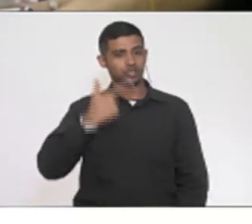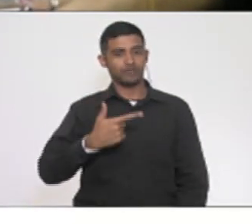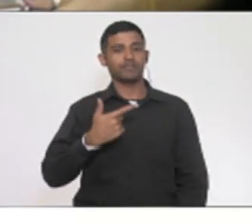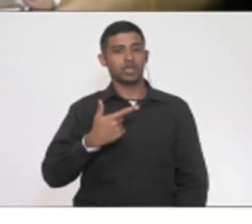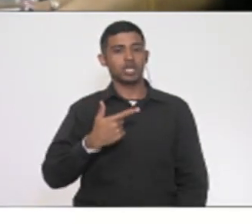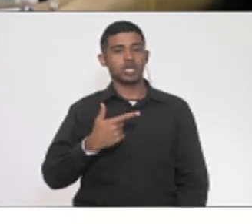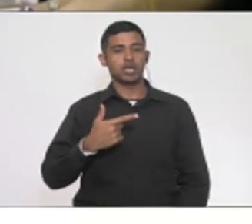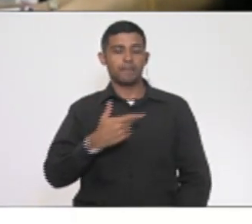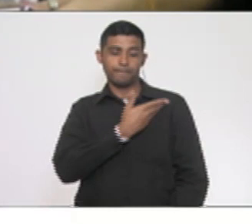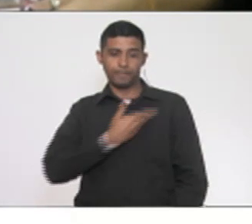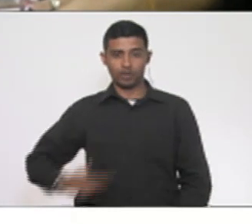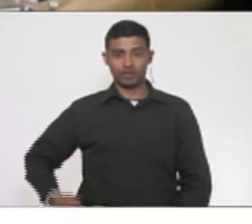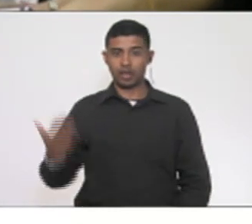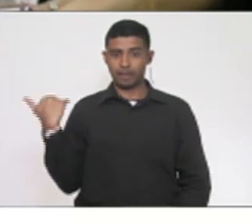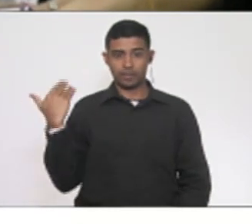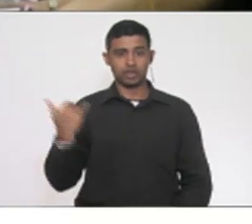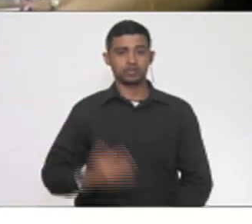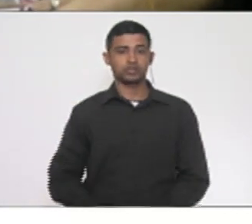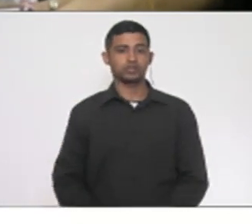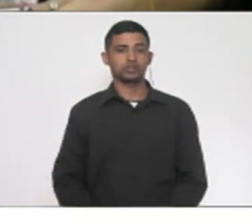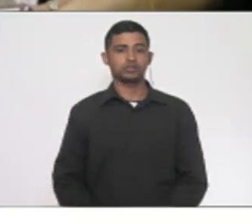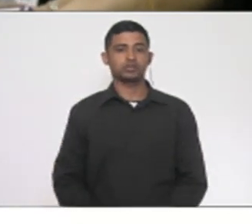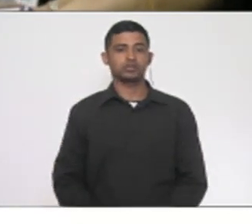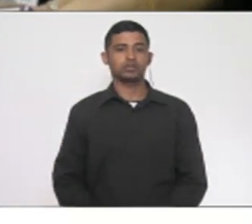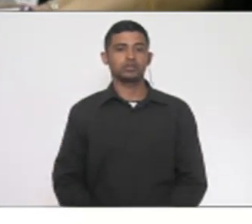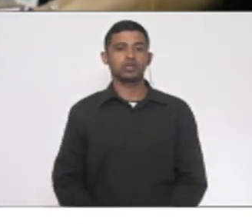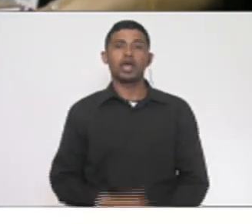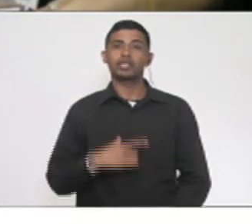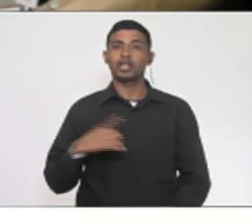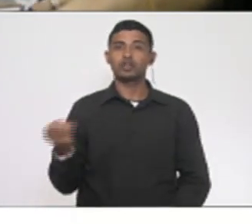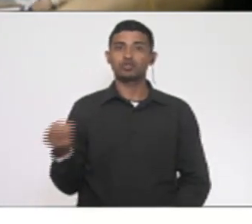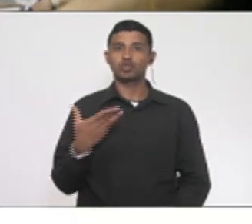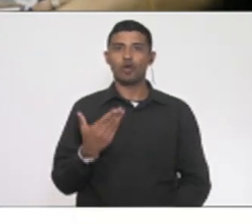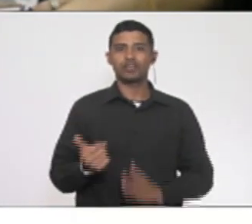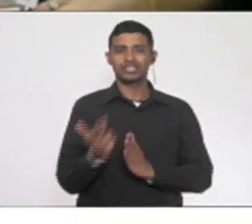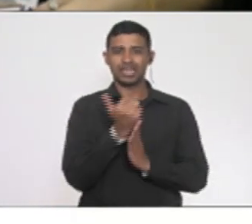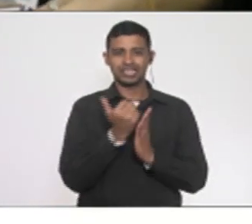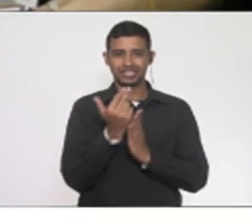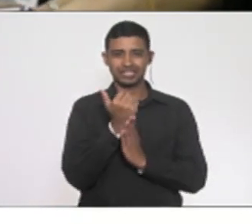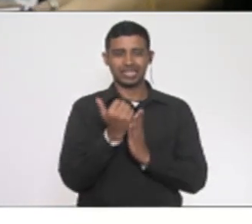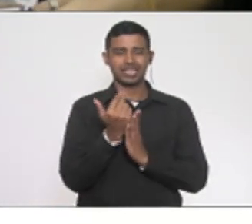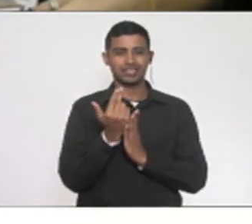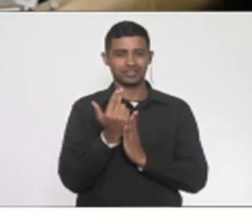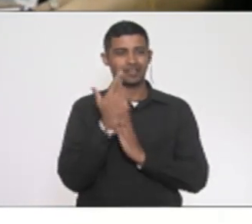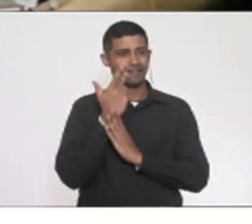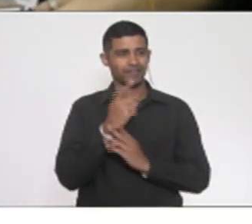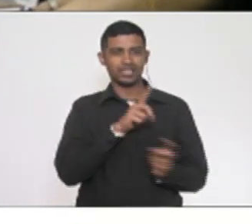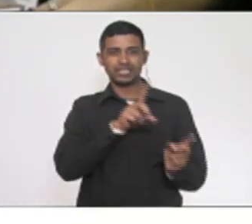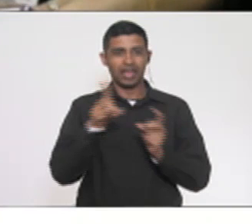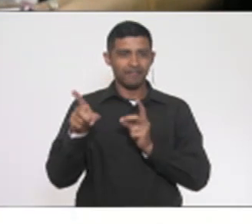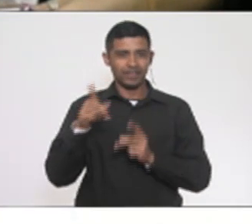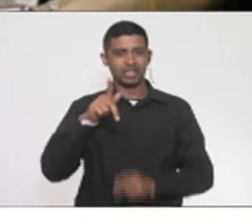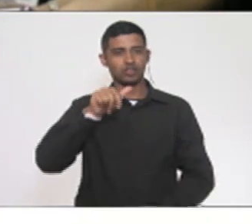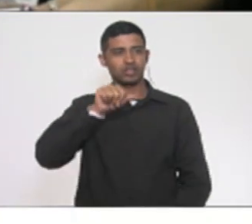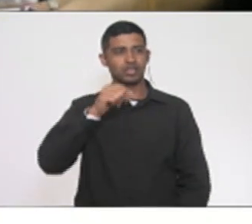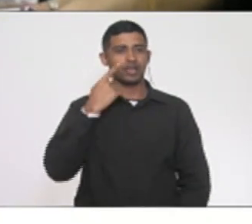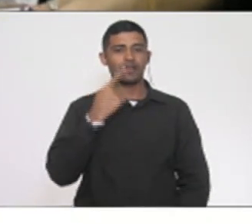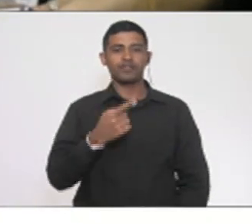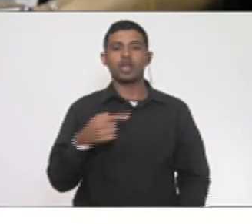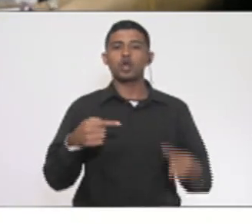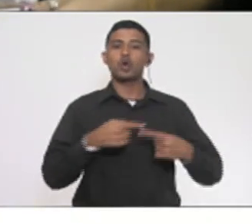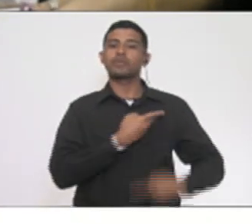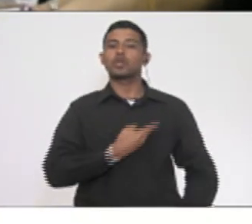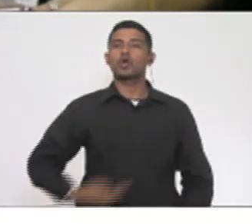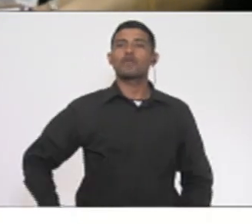governo anterior, que estabeleceu um novo desenho do mercado de gás natural, que foi dado prosseguimento nesse governo, que se chama de